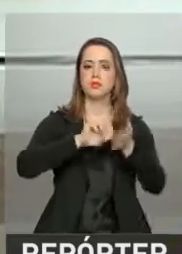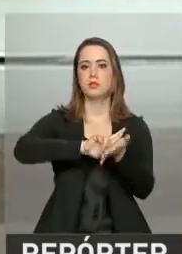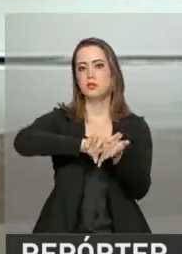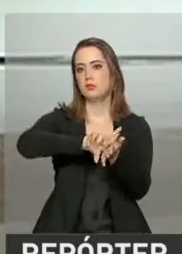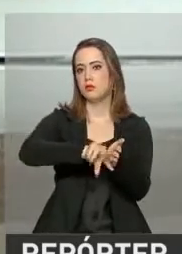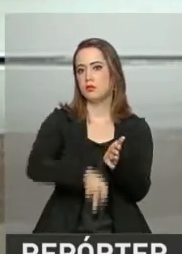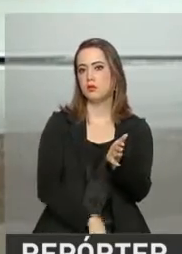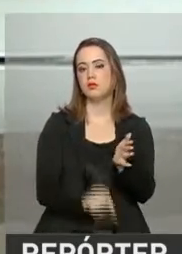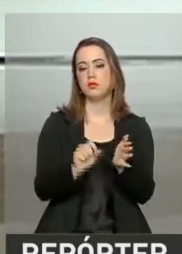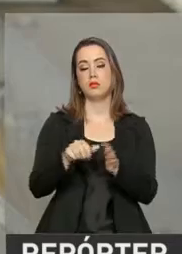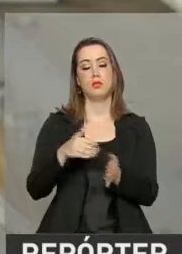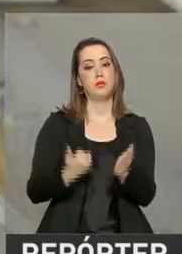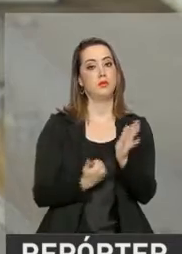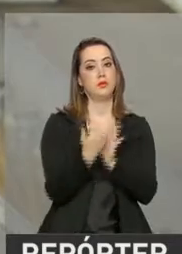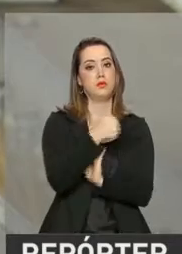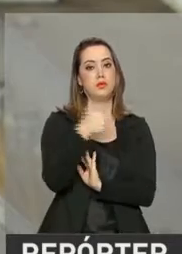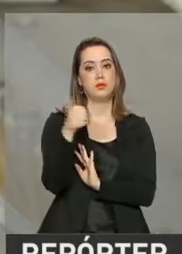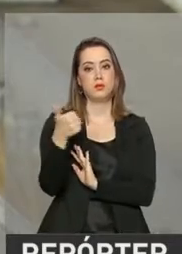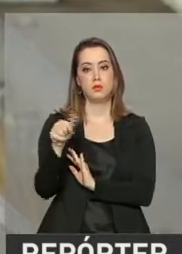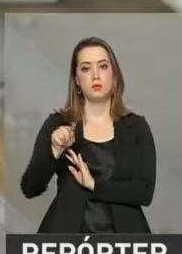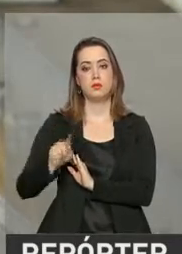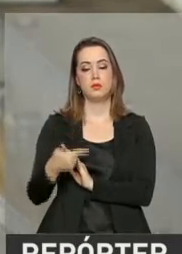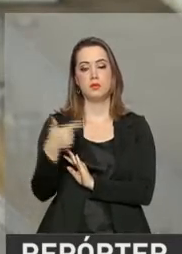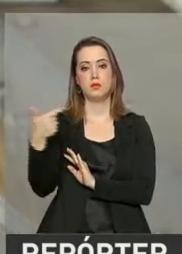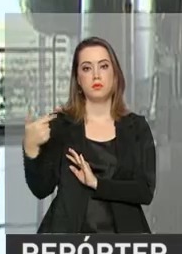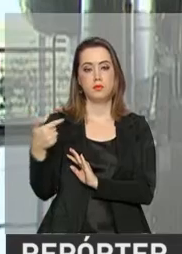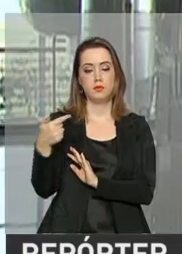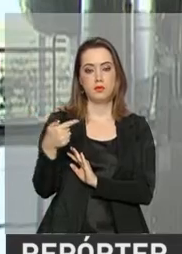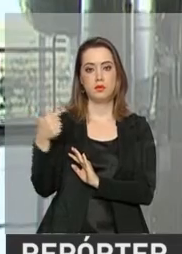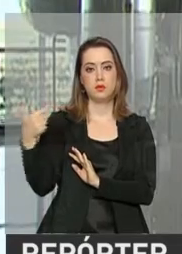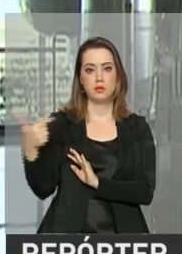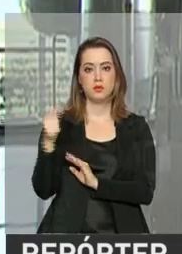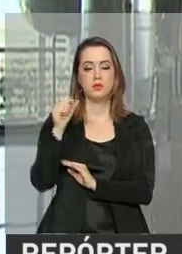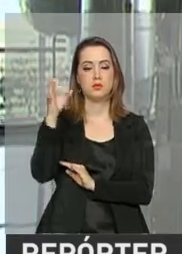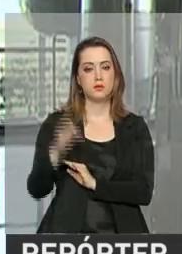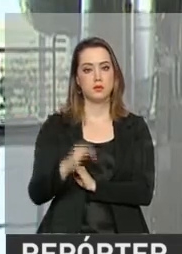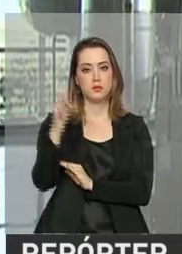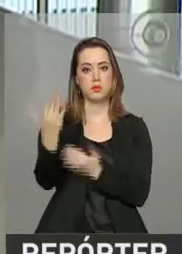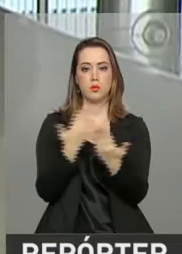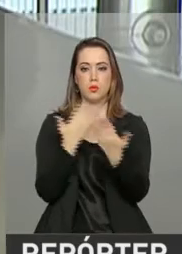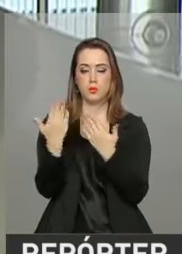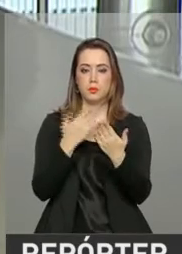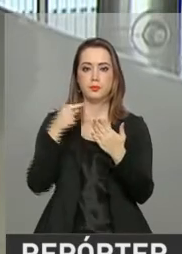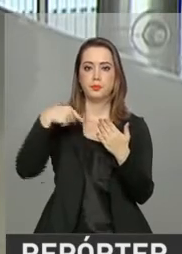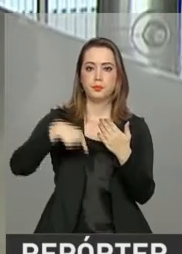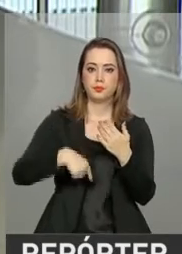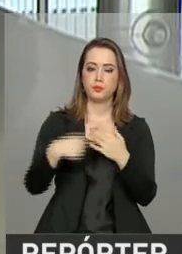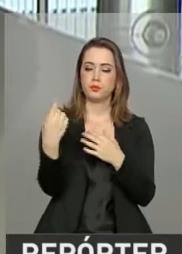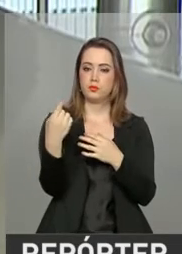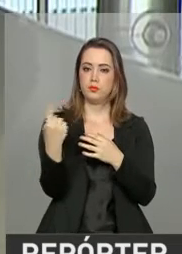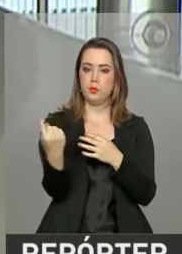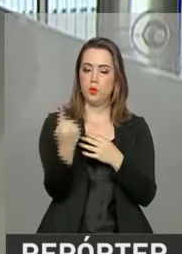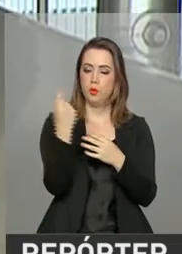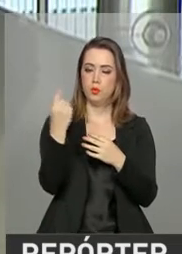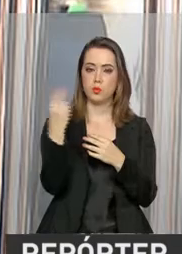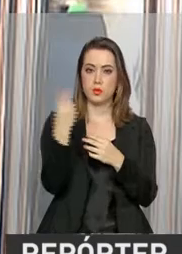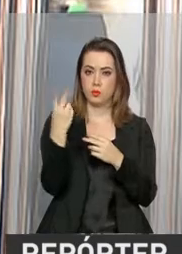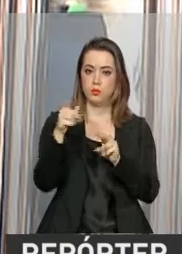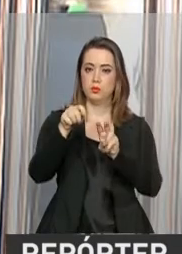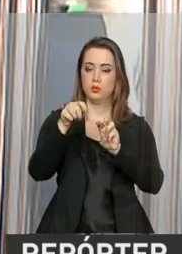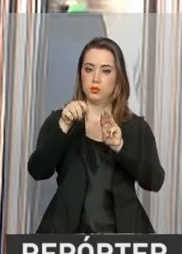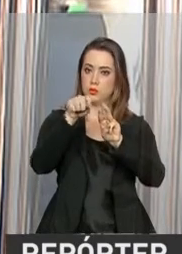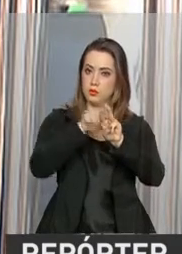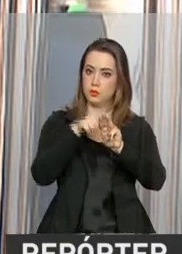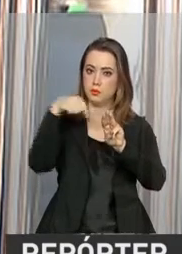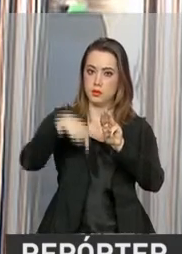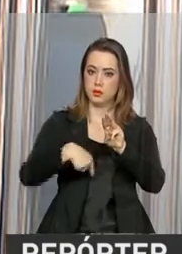11,72 por cento no segundo trimestre deste ano em comparação com o 1º 2º e tenha esse crescimento foi influenciado